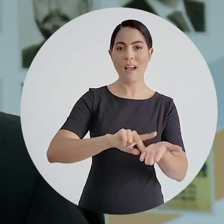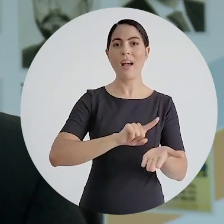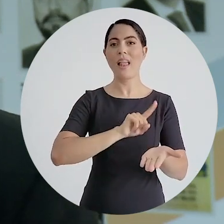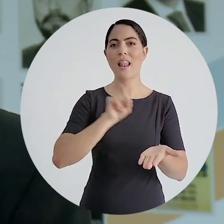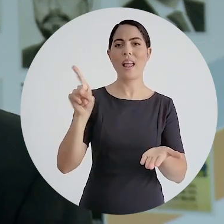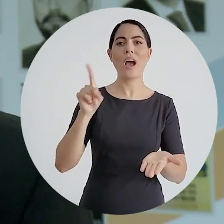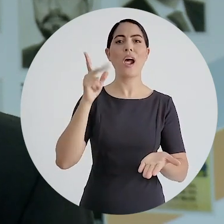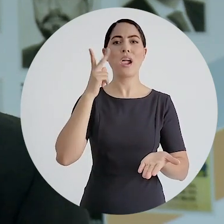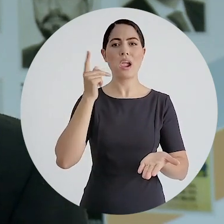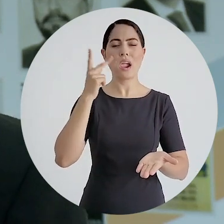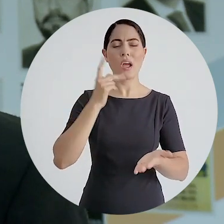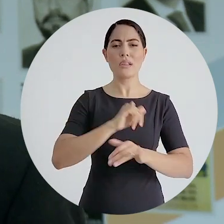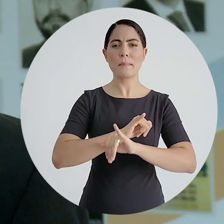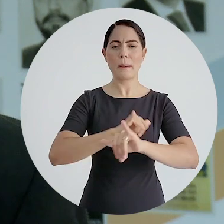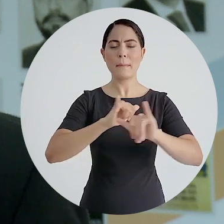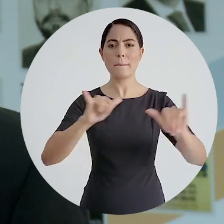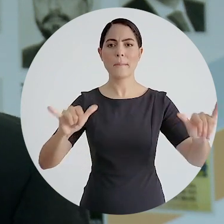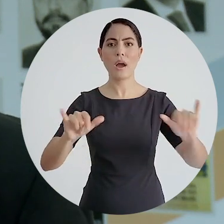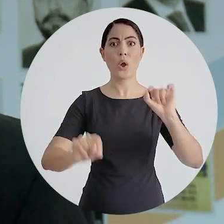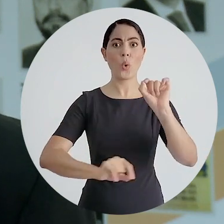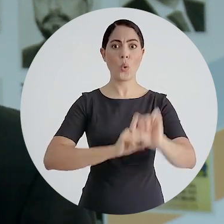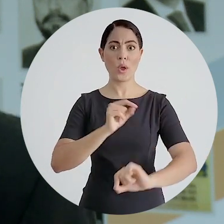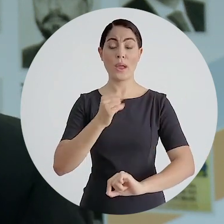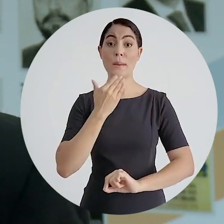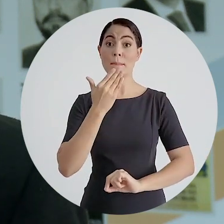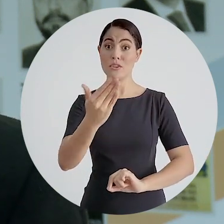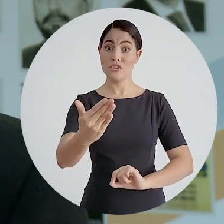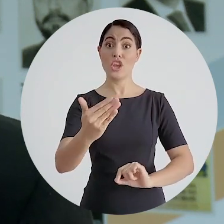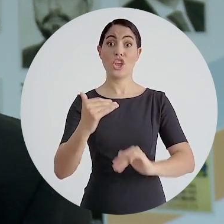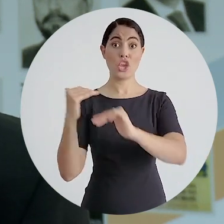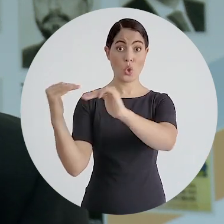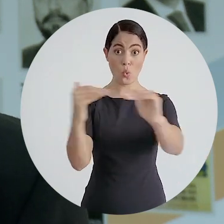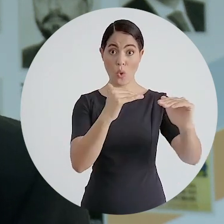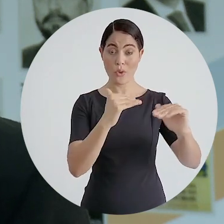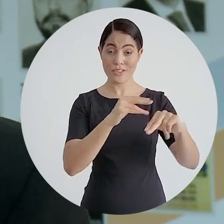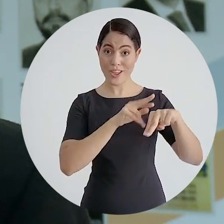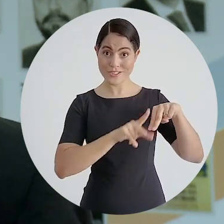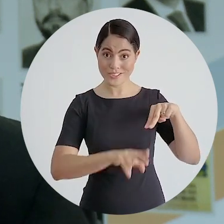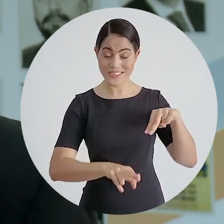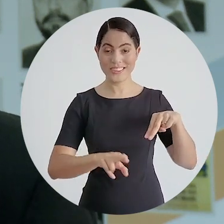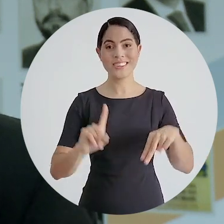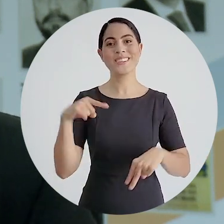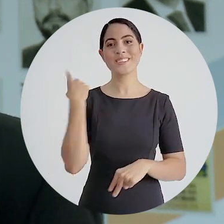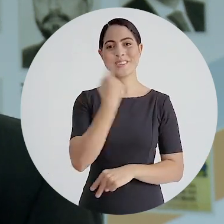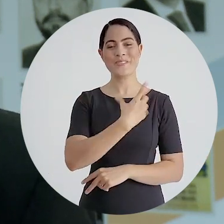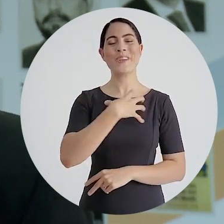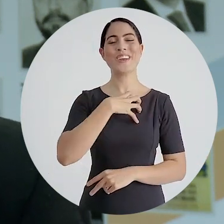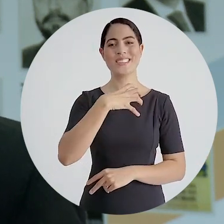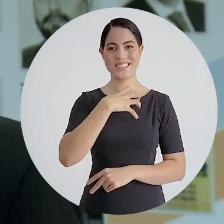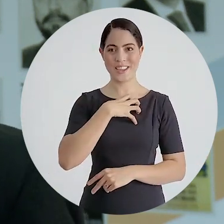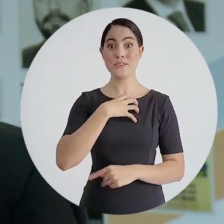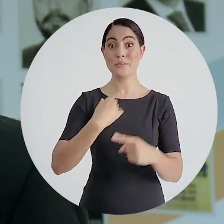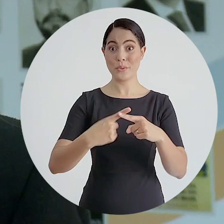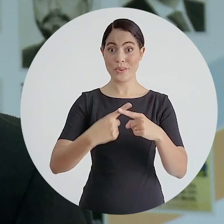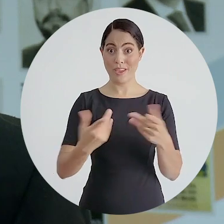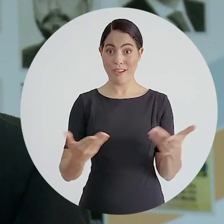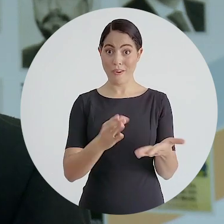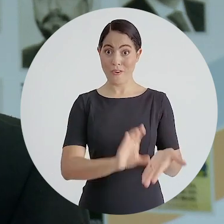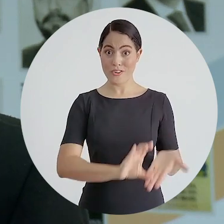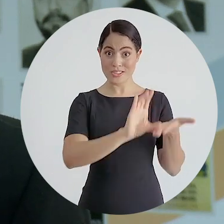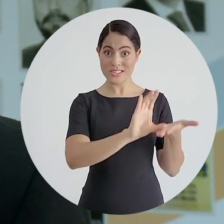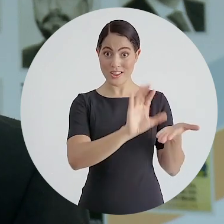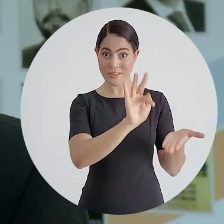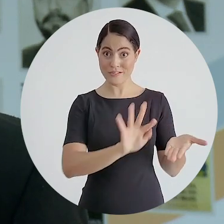entre inúmeros diretrizes, uma delas era a adoção da paridade de gênero. Então é uma alegria muito grande retornar hoje ao